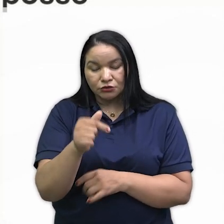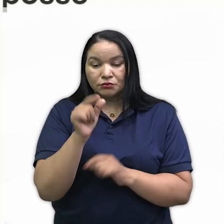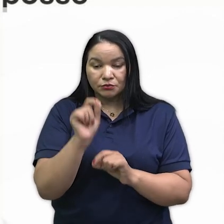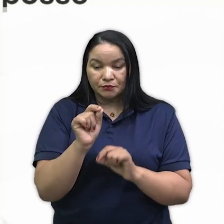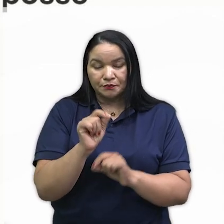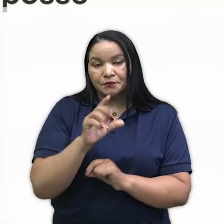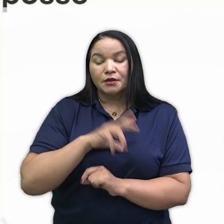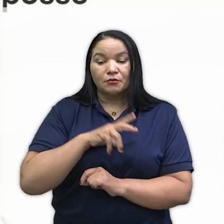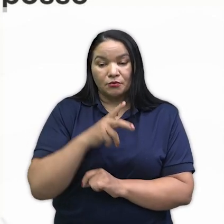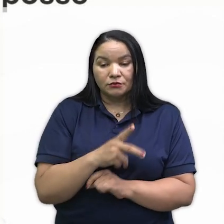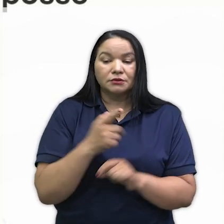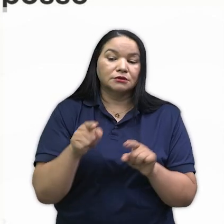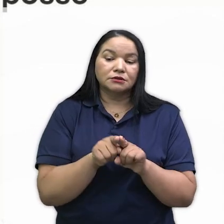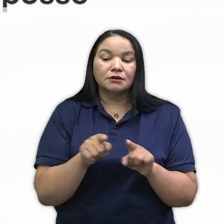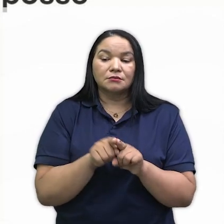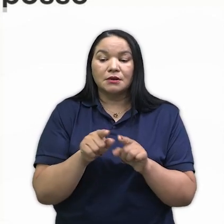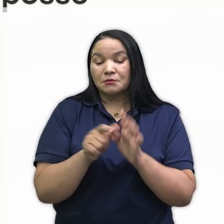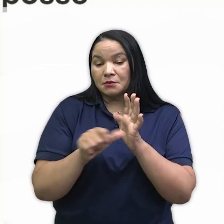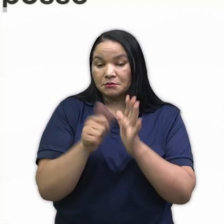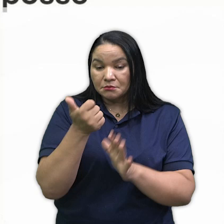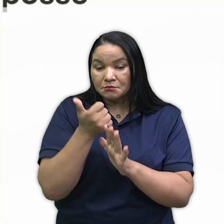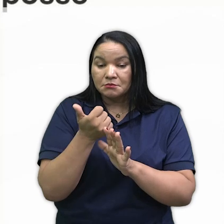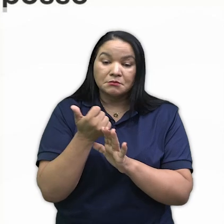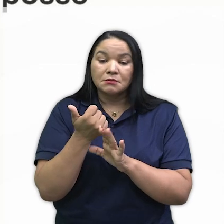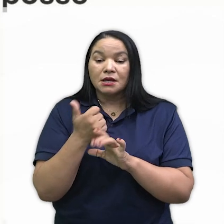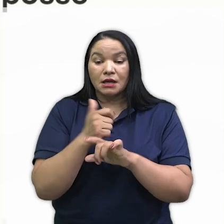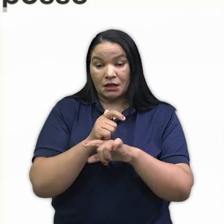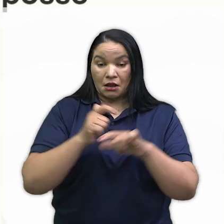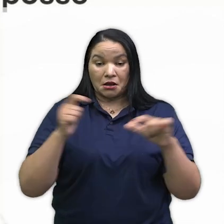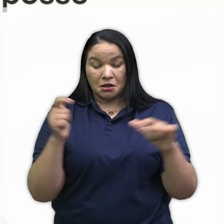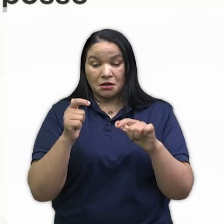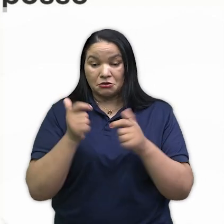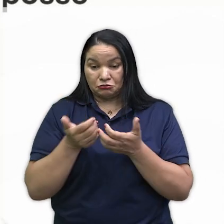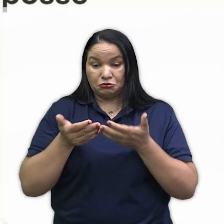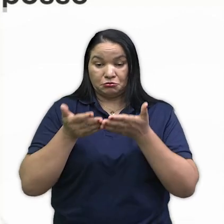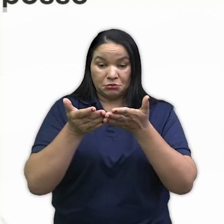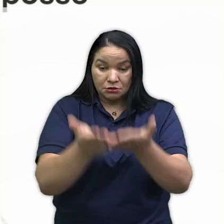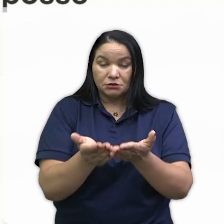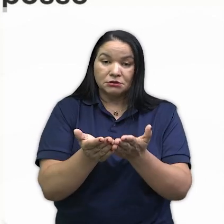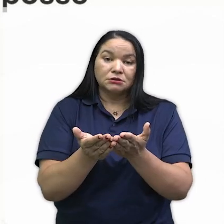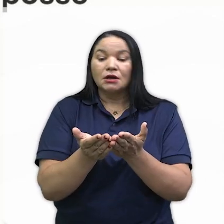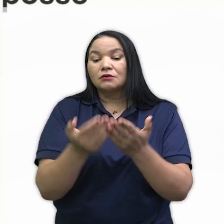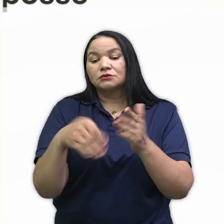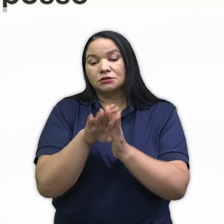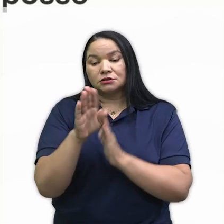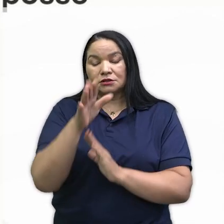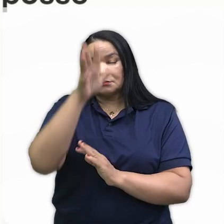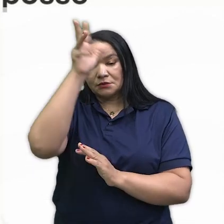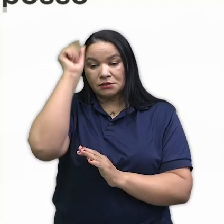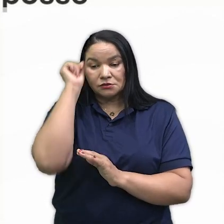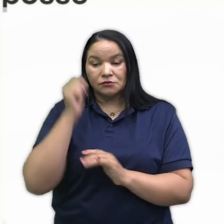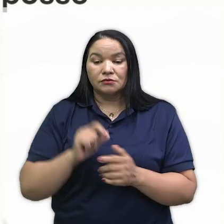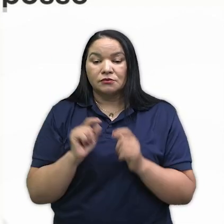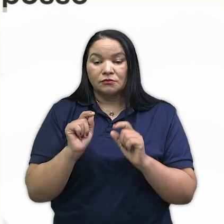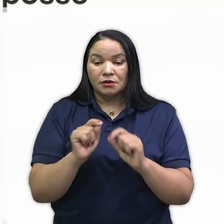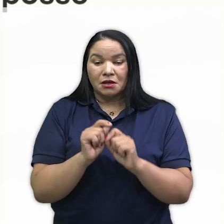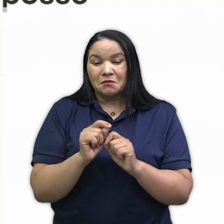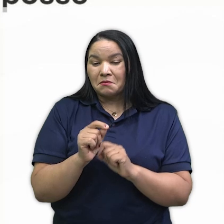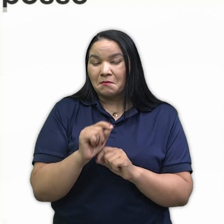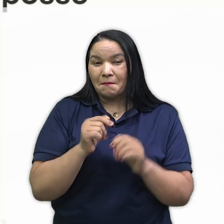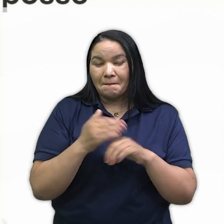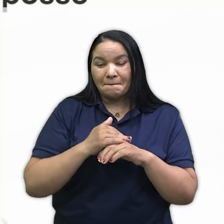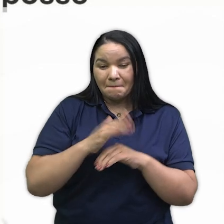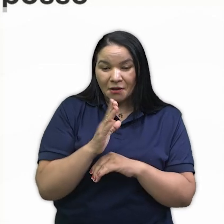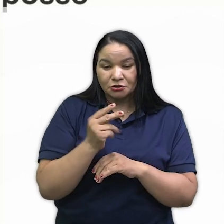1637 os portugueses realizando ali a primeira grande expedição para a Amazônia, sendo composta por mais de